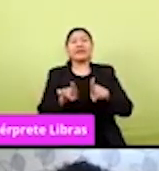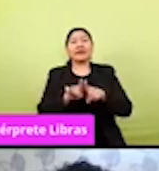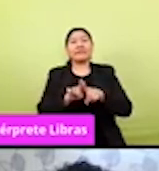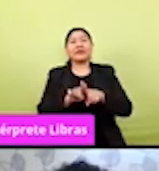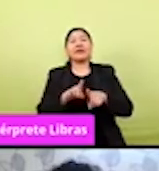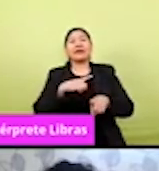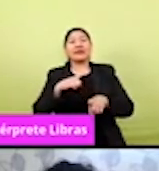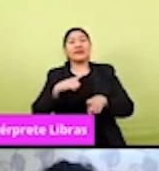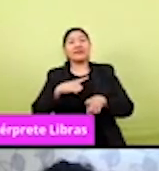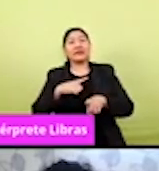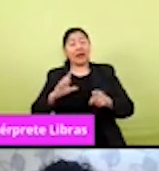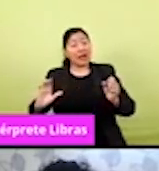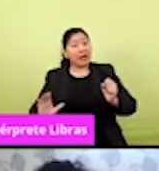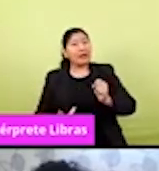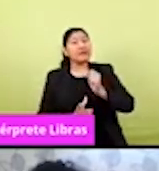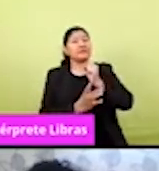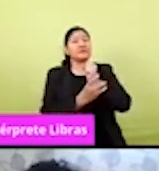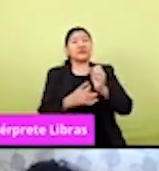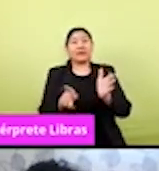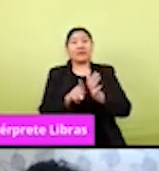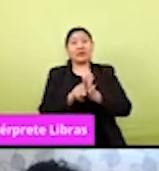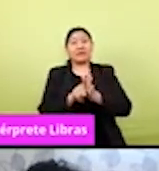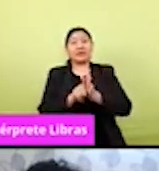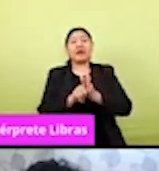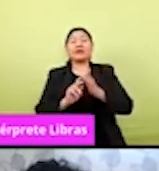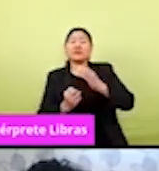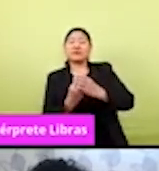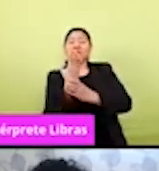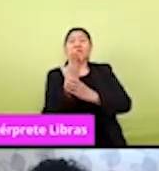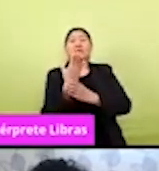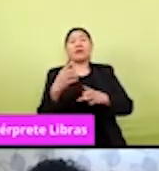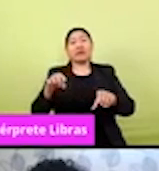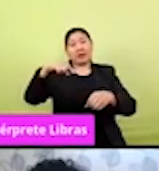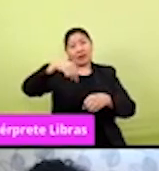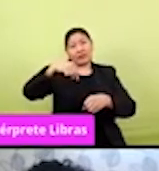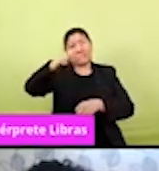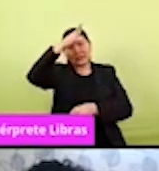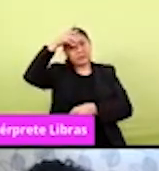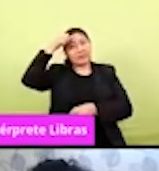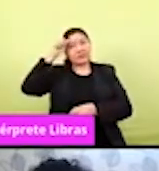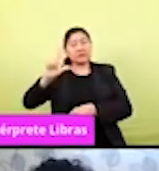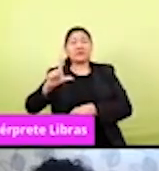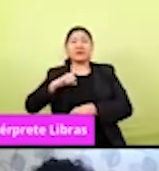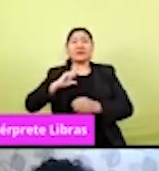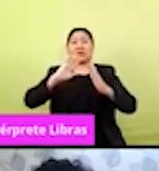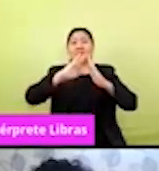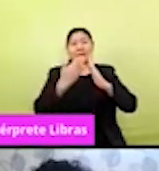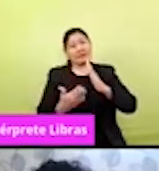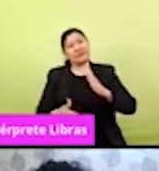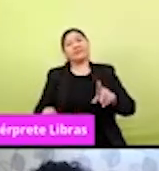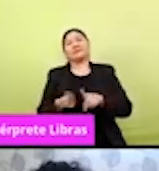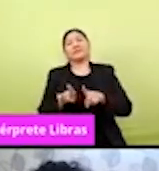de medida protetiva do Brasil, foi criada aqui, né, em Mato Grosso do Sul, e funciona na Casa da Mulher Brasileira. Ela é específica